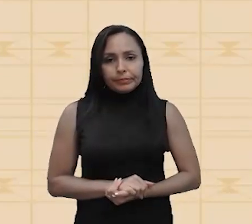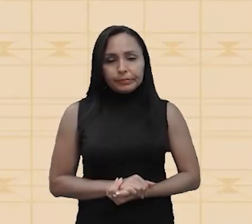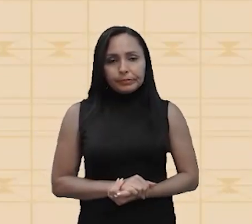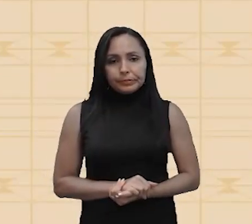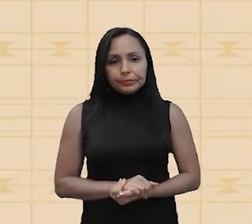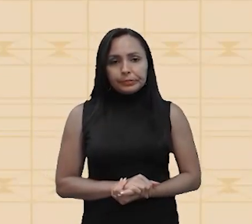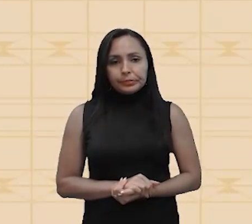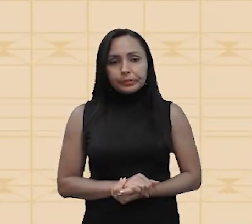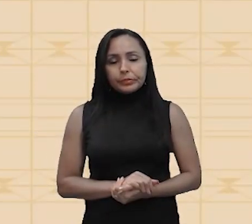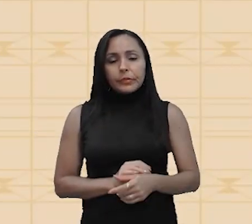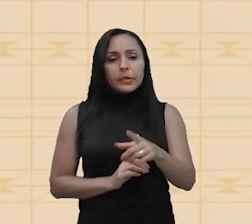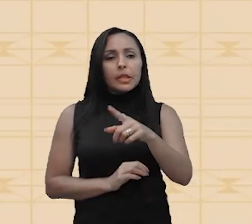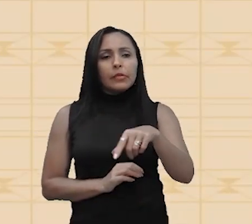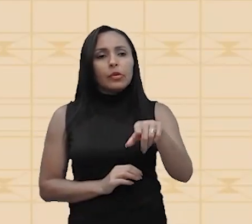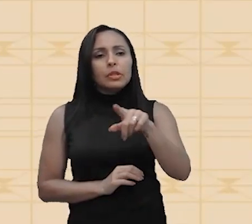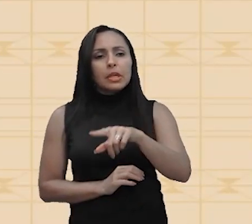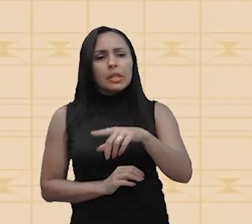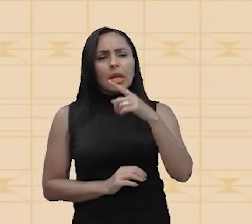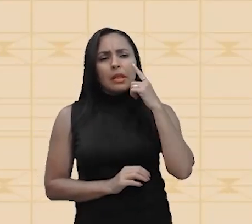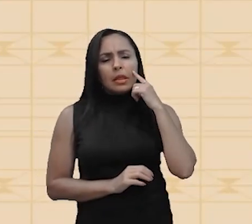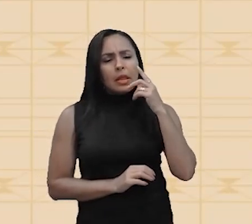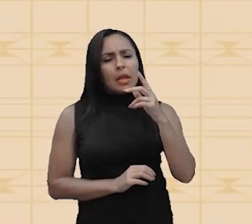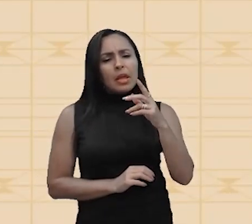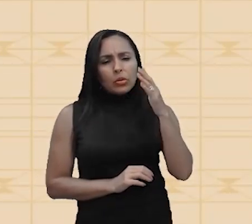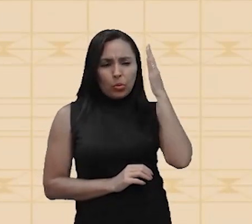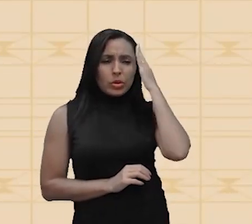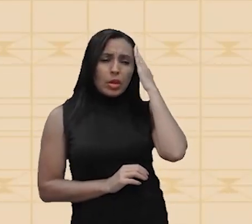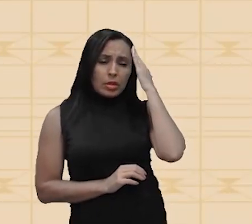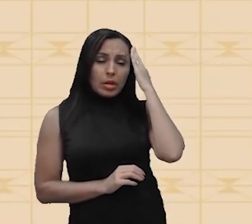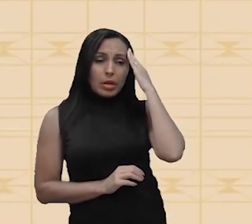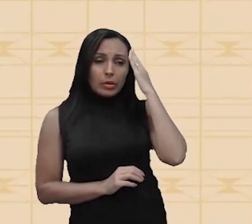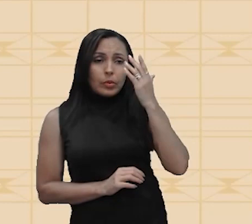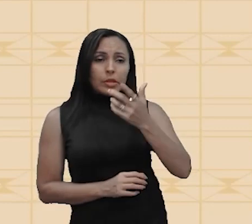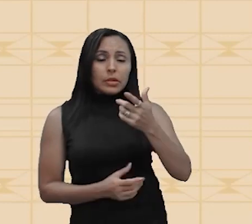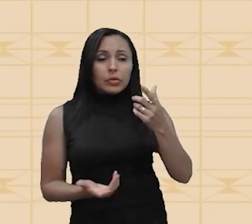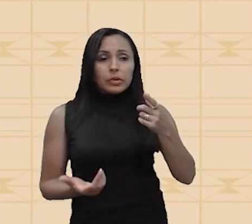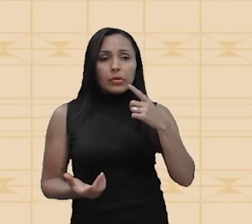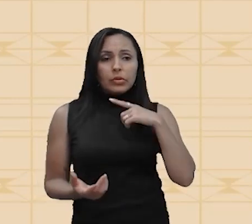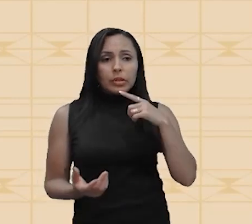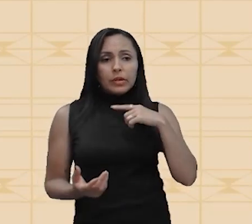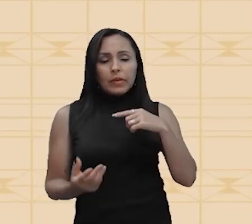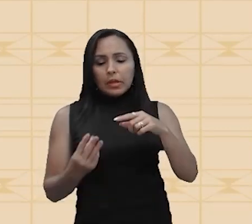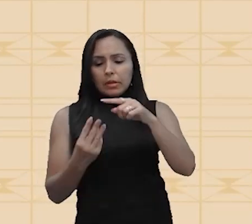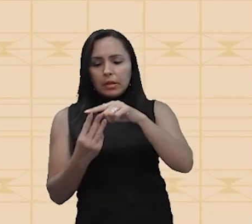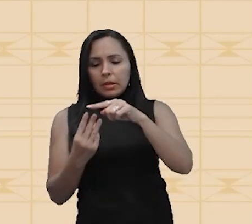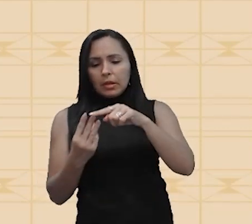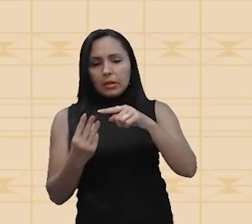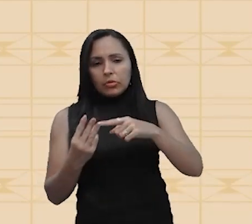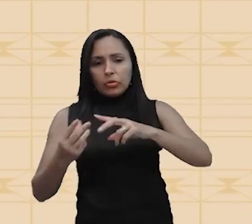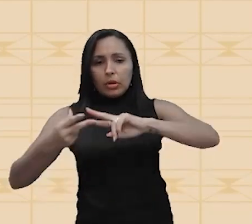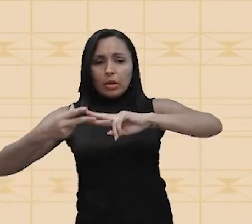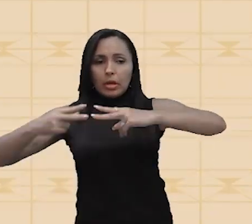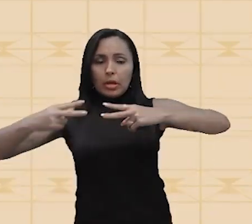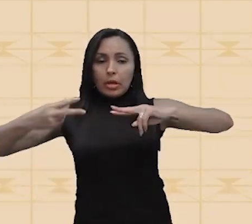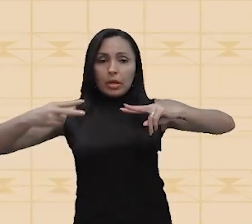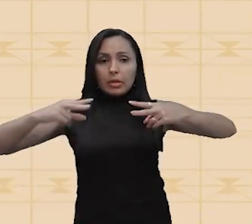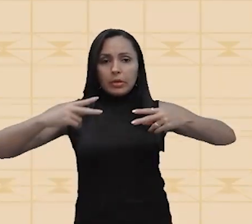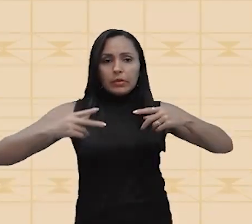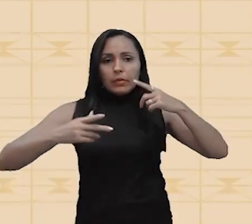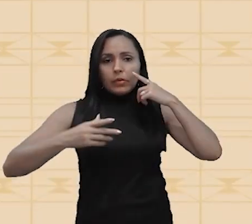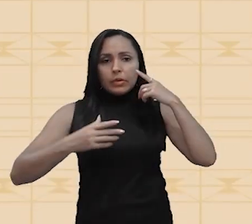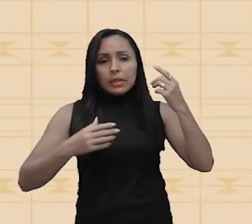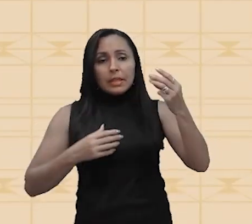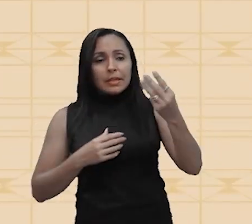Aí você deve estar dizendo, Paulo, eu acho que eu estou entendendo. Então quer dizer que se eu tiver 3 ventres, pois é, Mequetrefe, você vai estar no